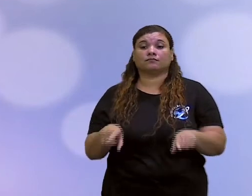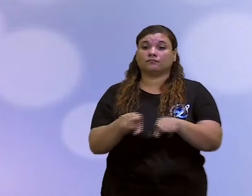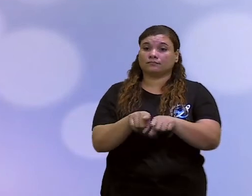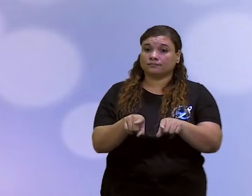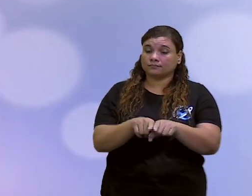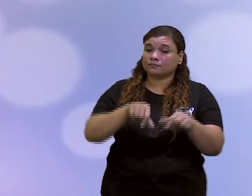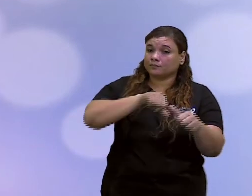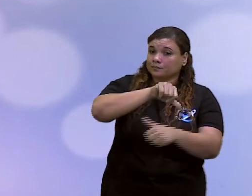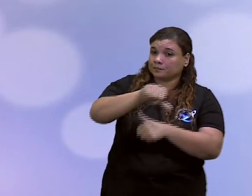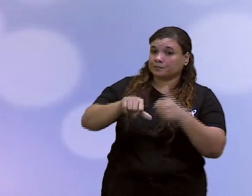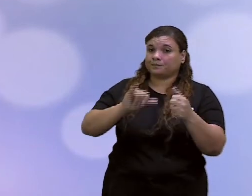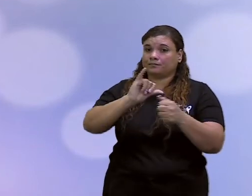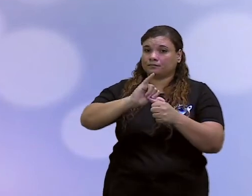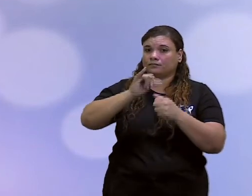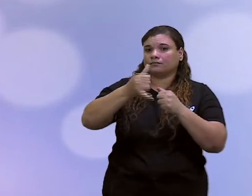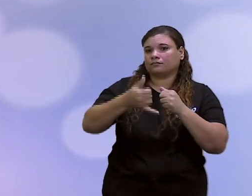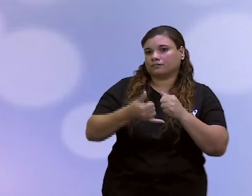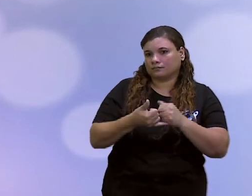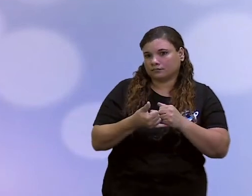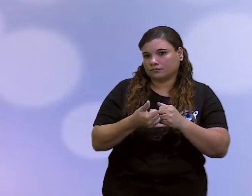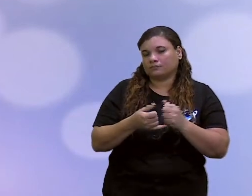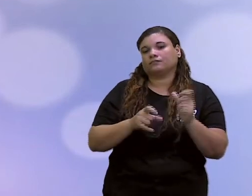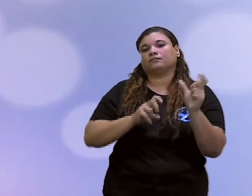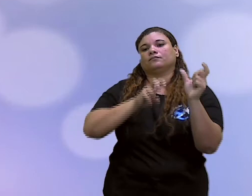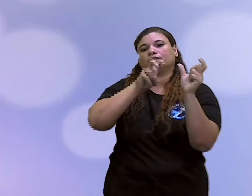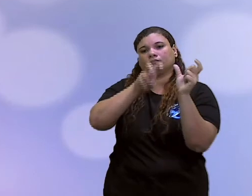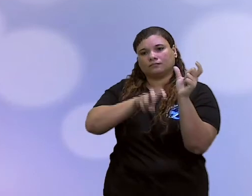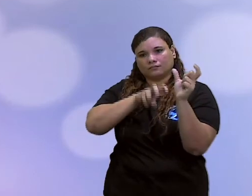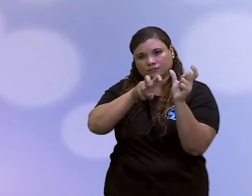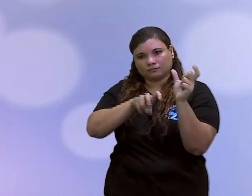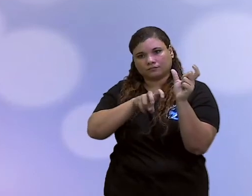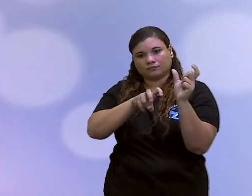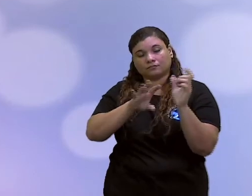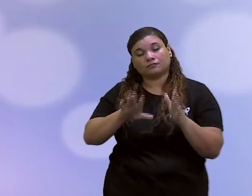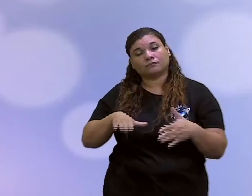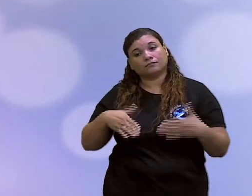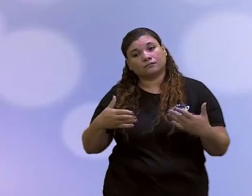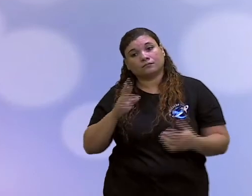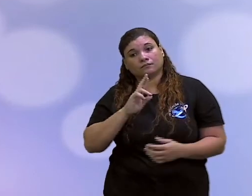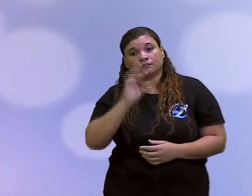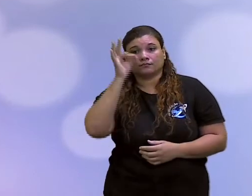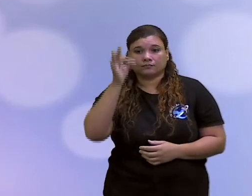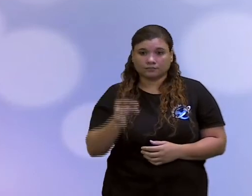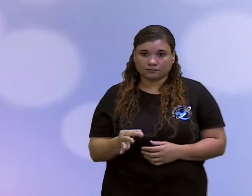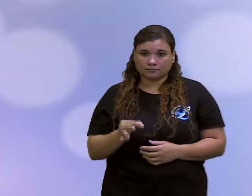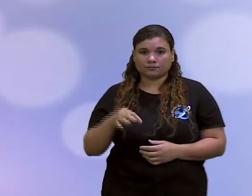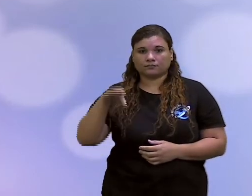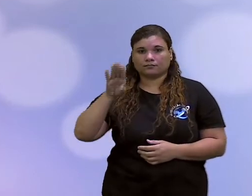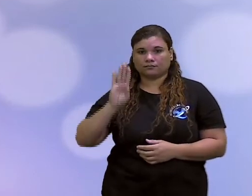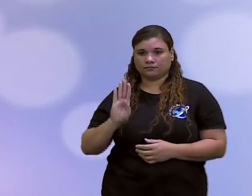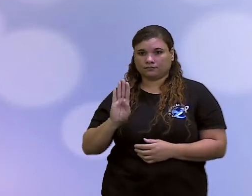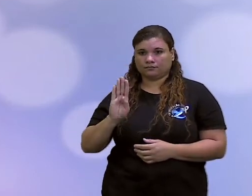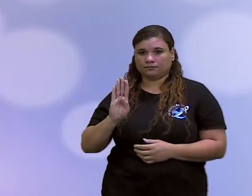um adjetivo e um advérbio. Portanto, a letra correta é a letra B.